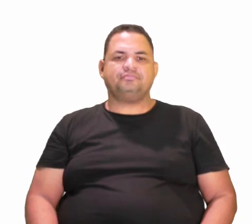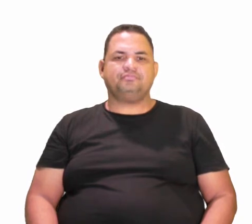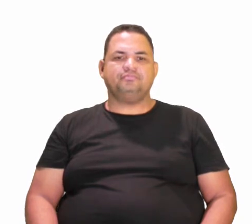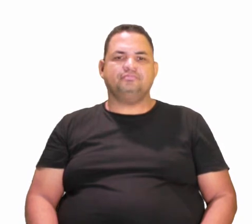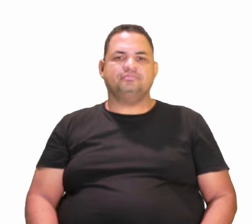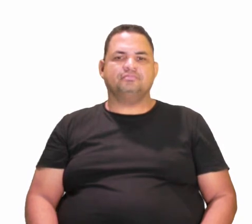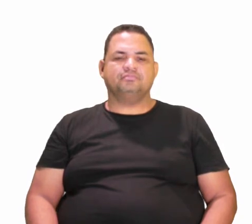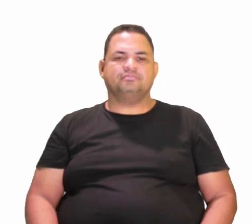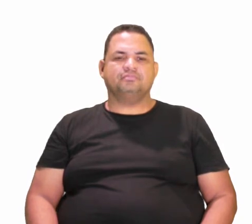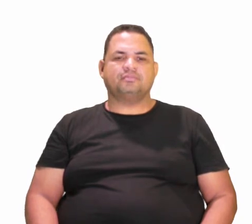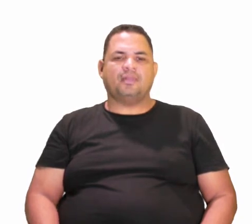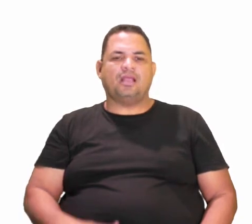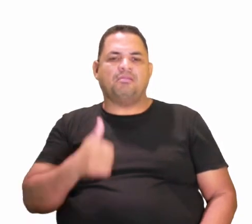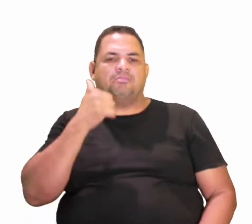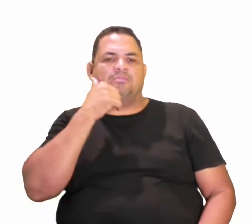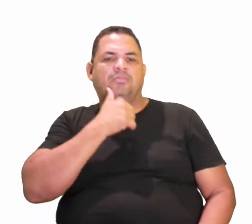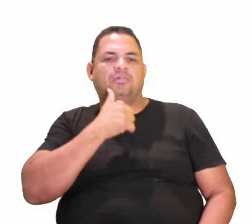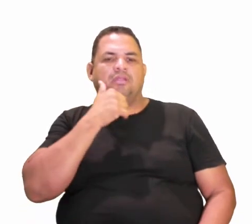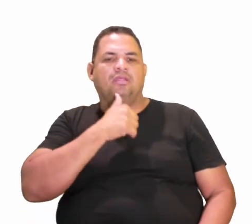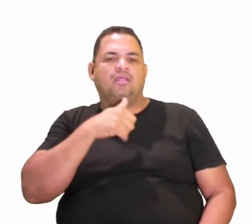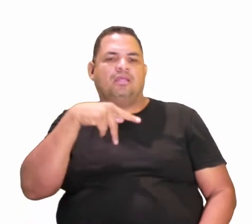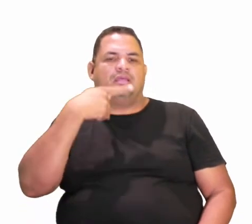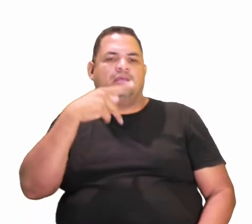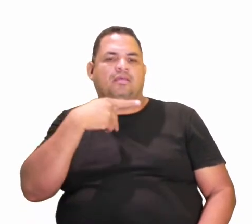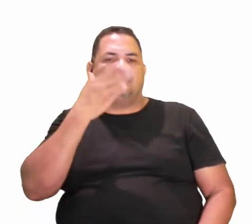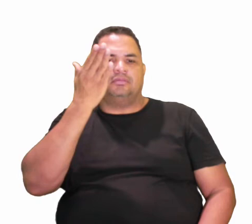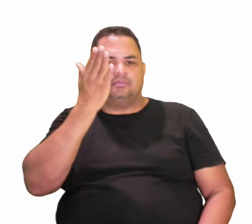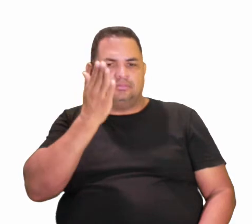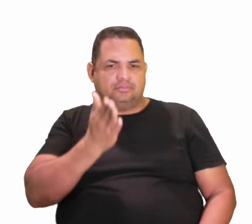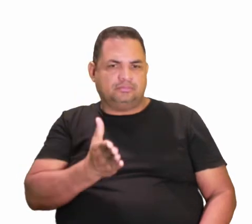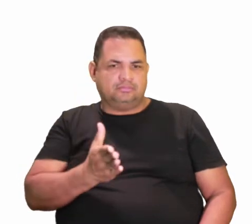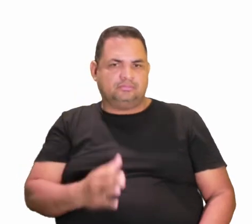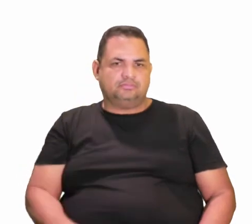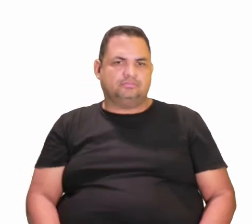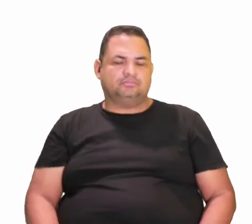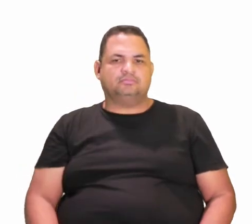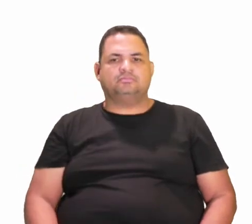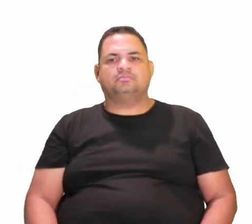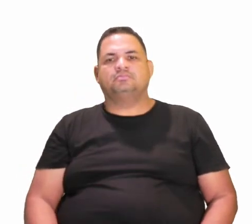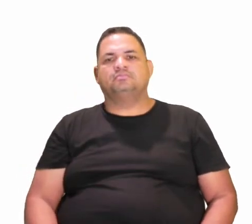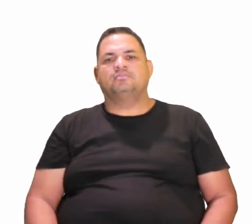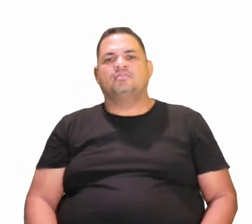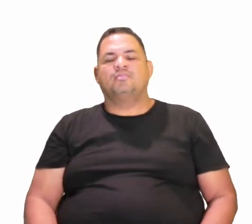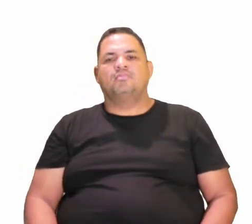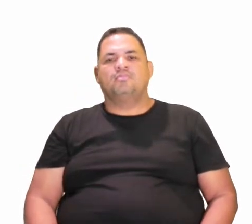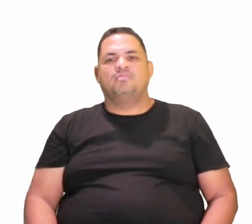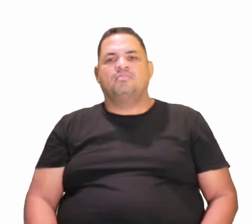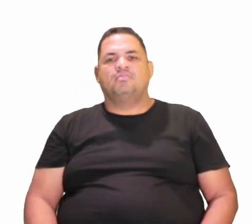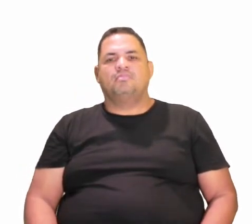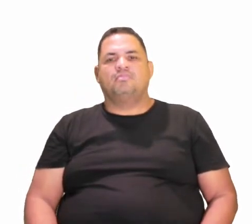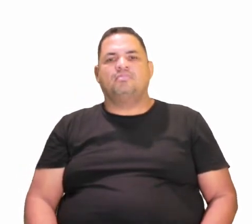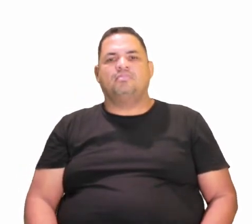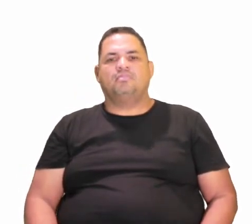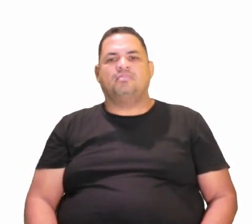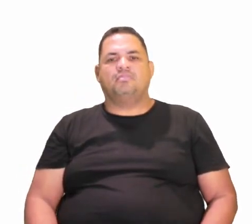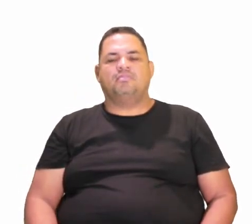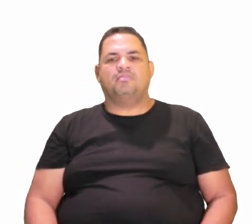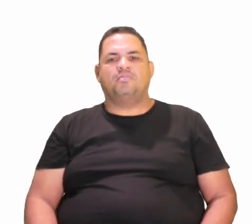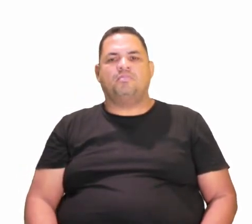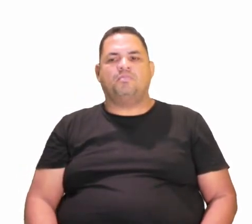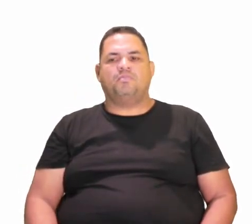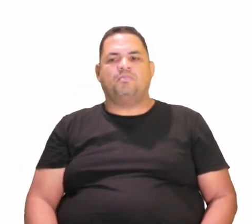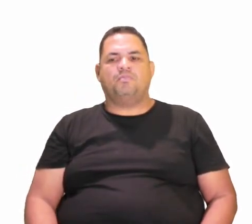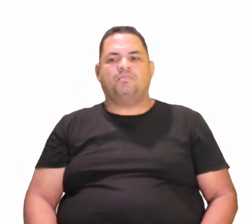Próxima é a mulher falando. Esta aqui ela fala: Those are my parents, my